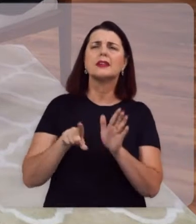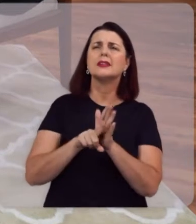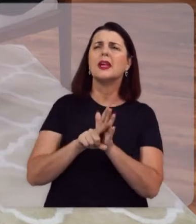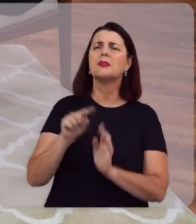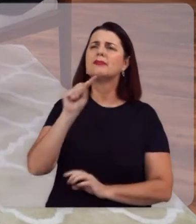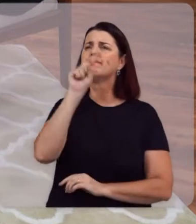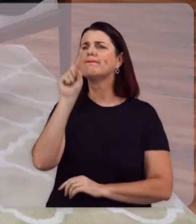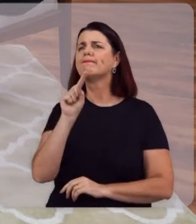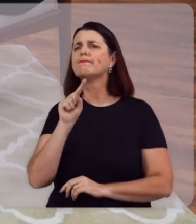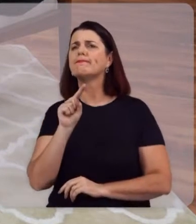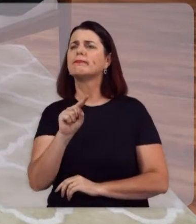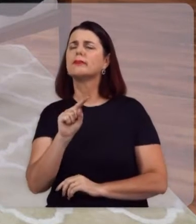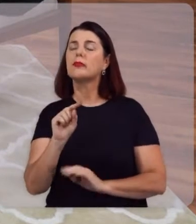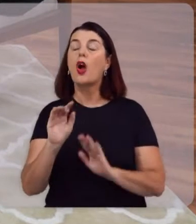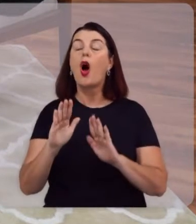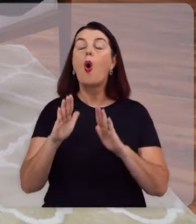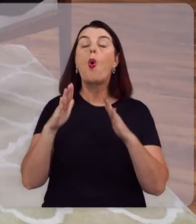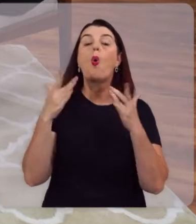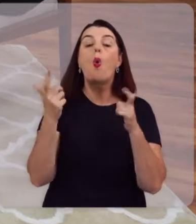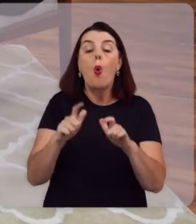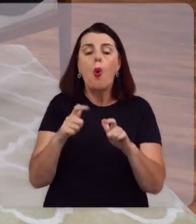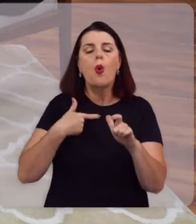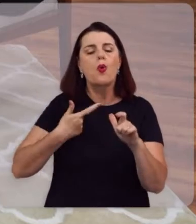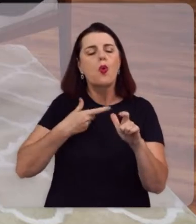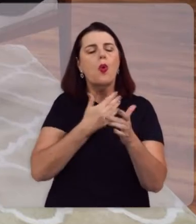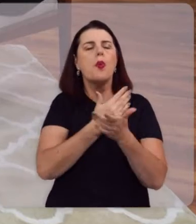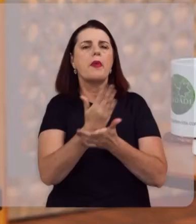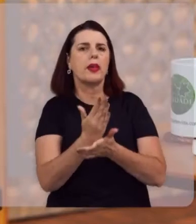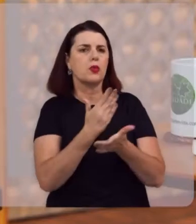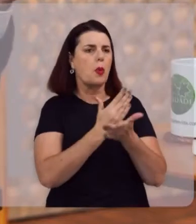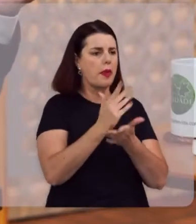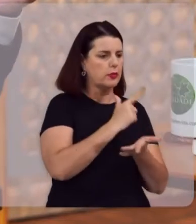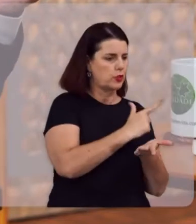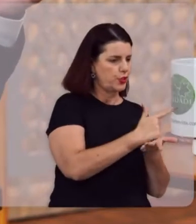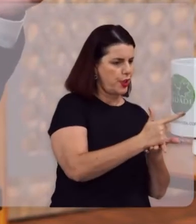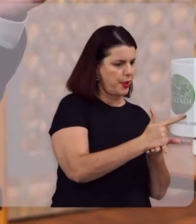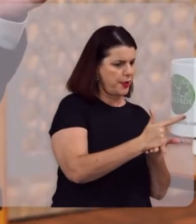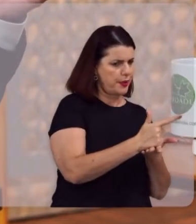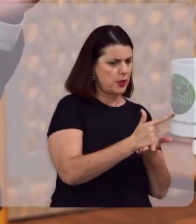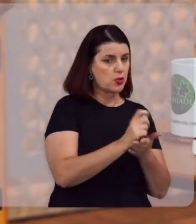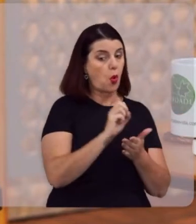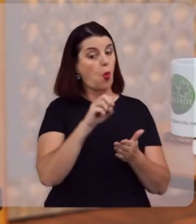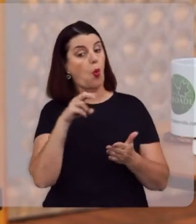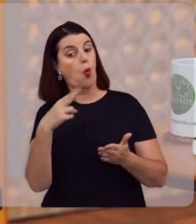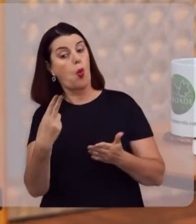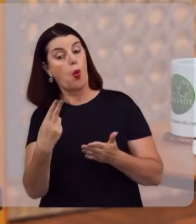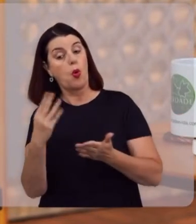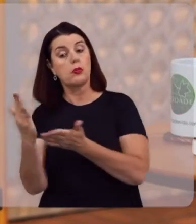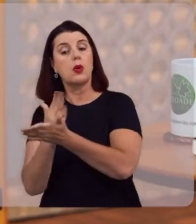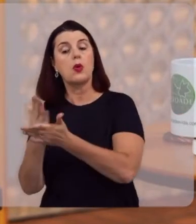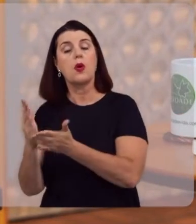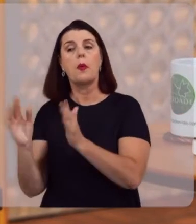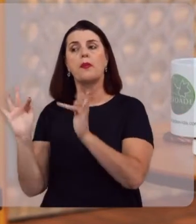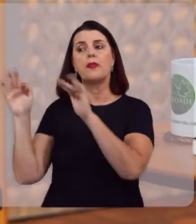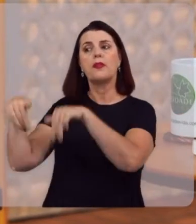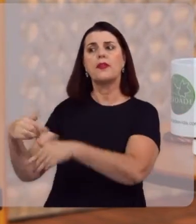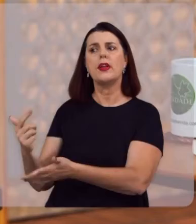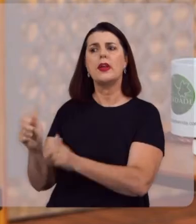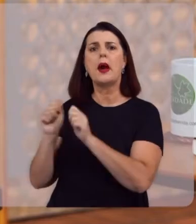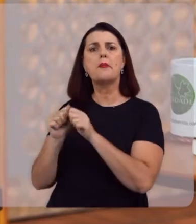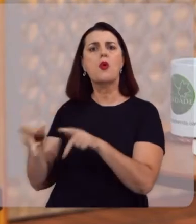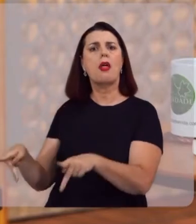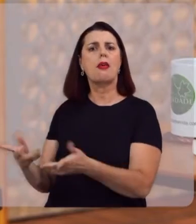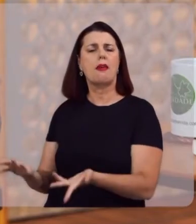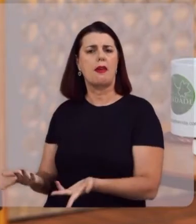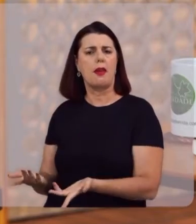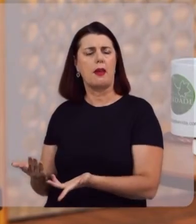questionamento do tipo assim, por onde eu começo? Eu começo pelo começo, lendo desde Gênesis? Ou muitos vão... Eu começo pelo fim,